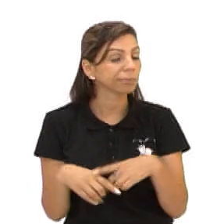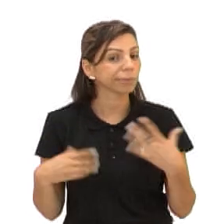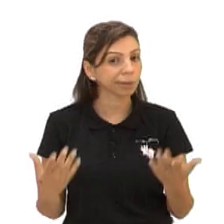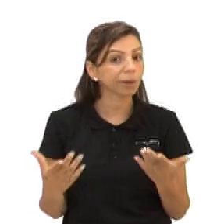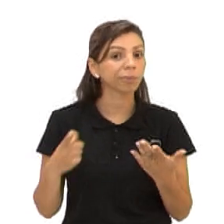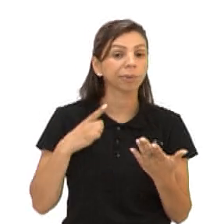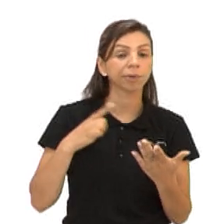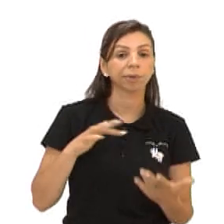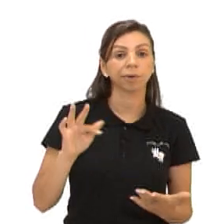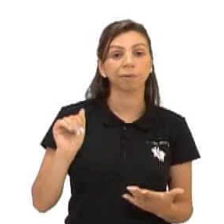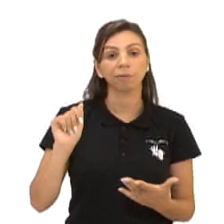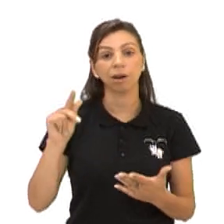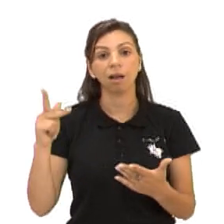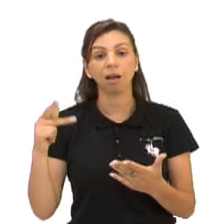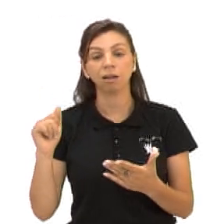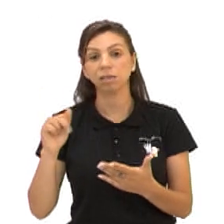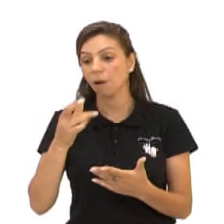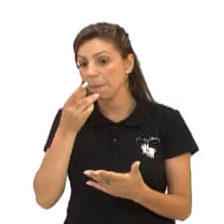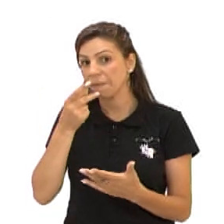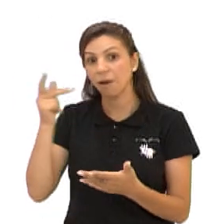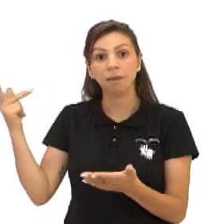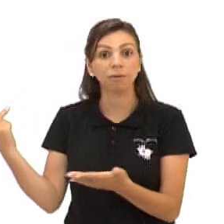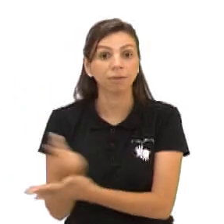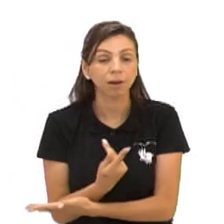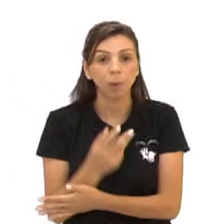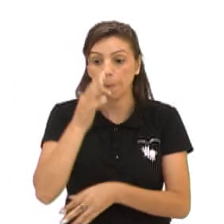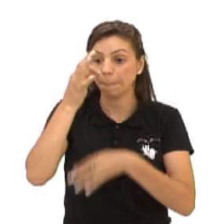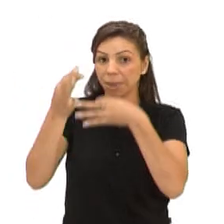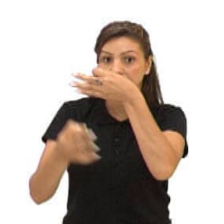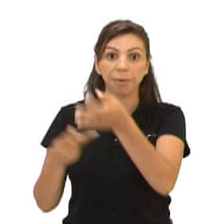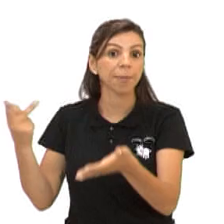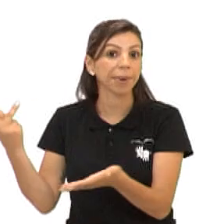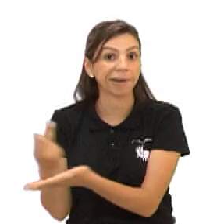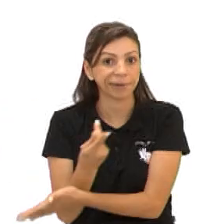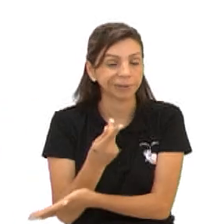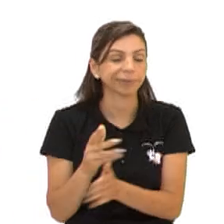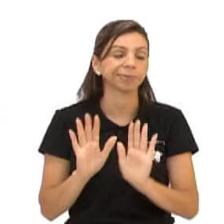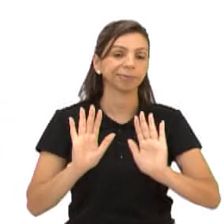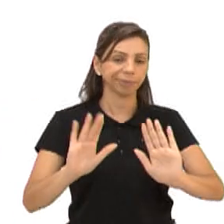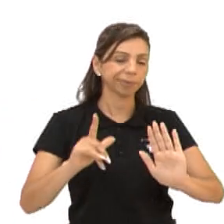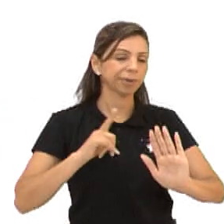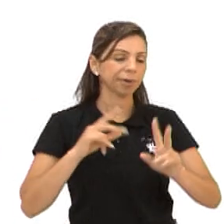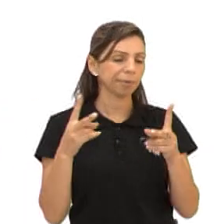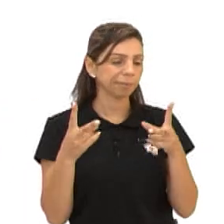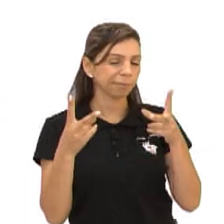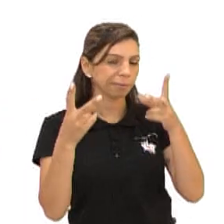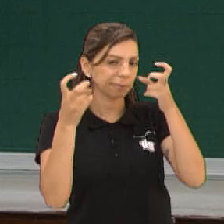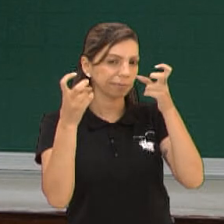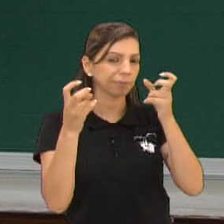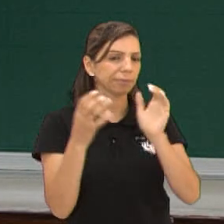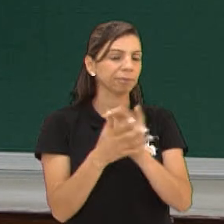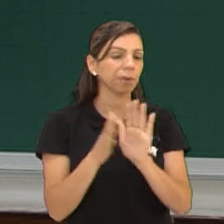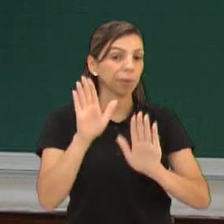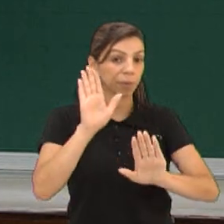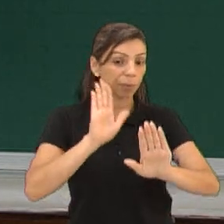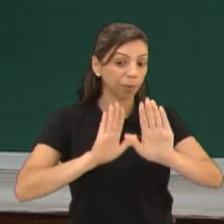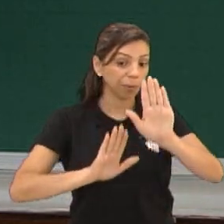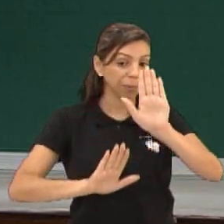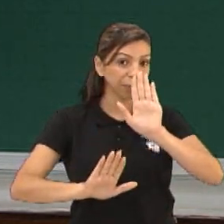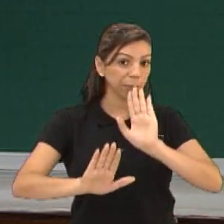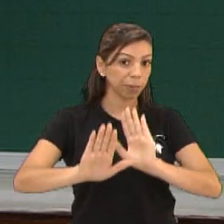uma construção invalida então quando eu Observo a falácia eu preciso ter o devido